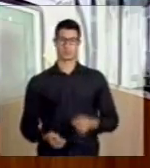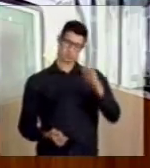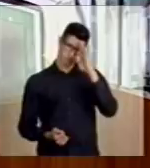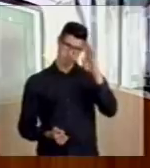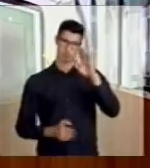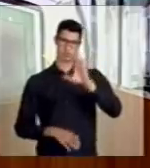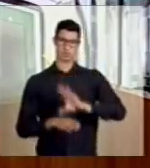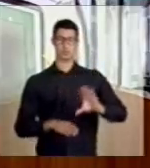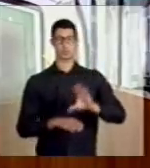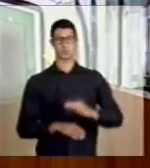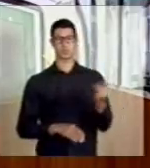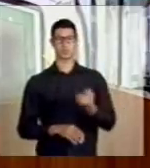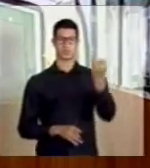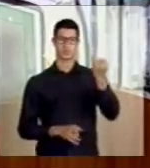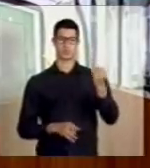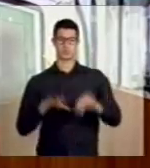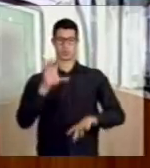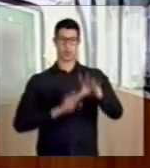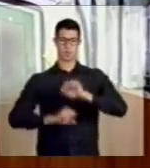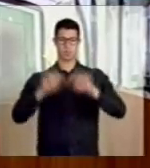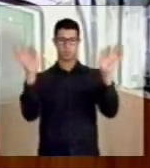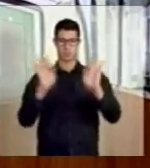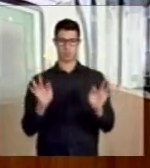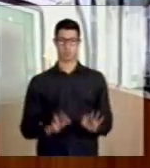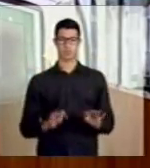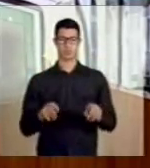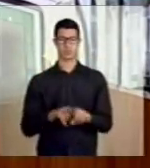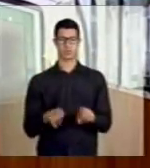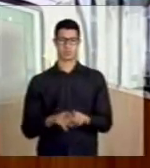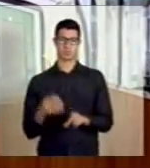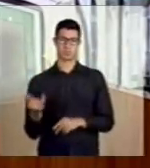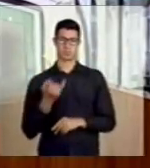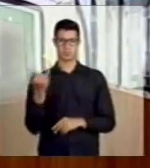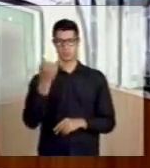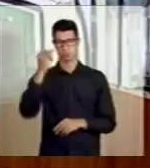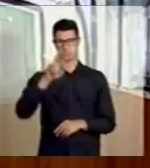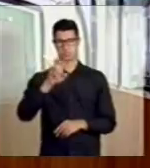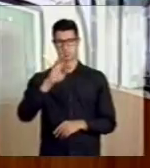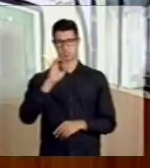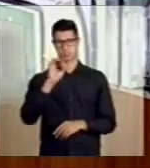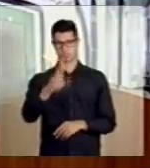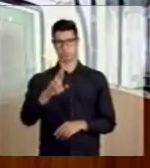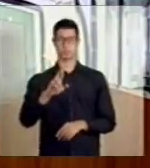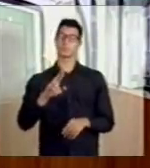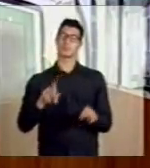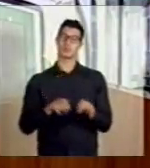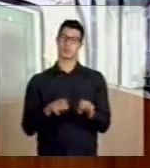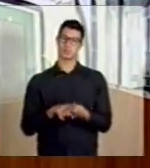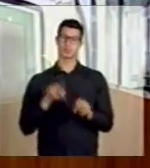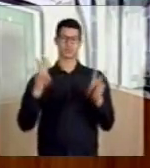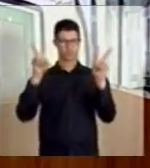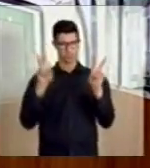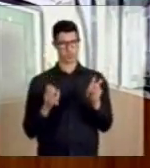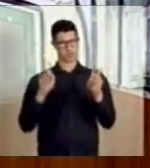constitucional implícito da busca da felicidade um importante vetor hermenêutico relativo